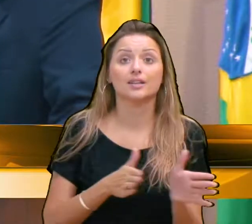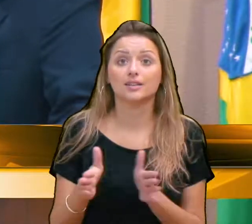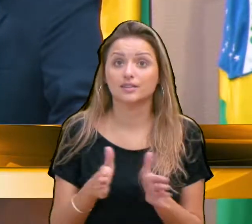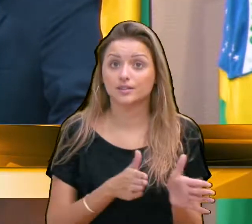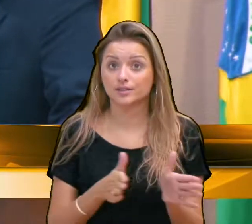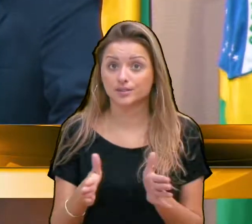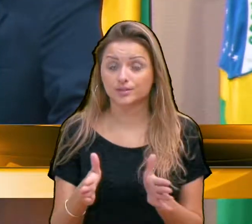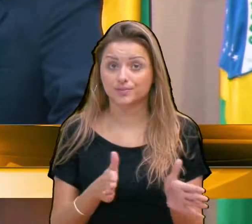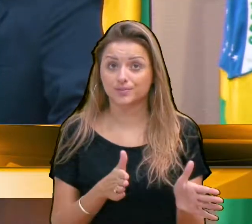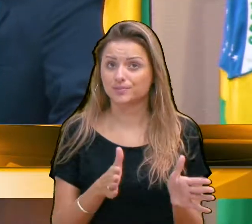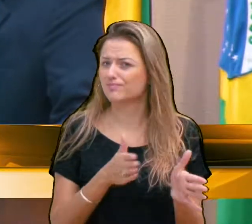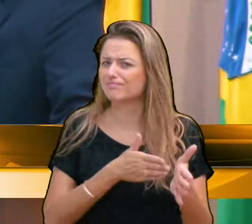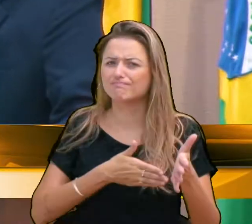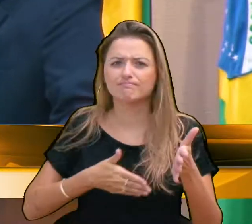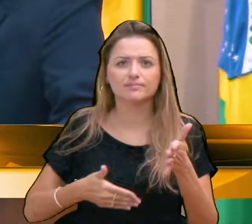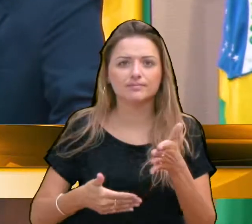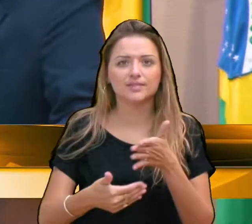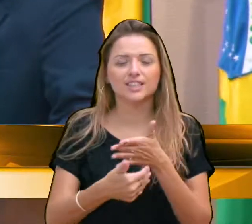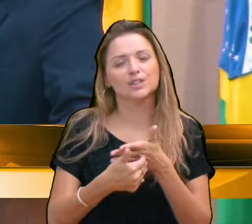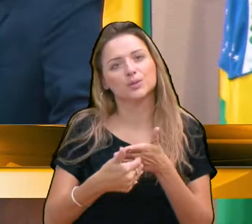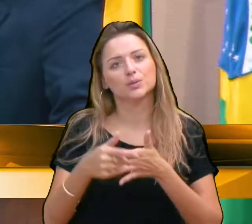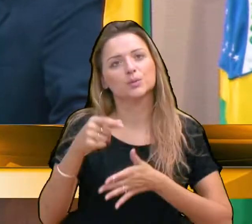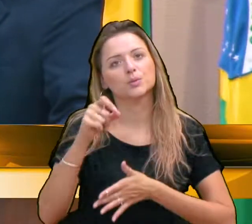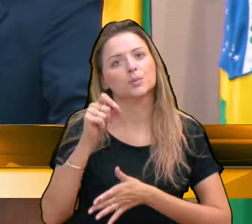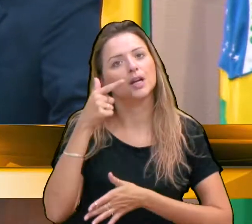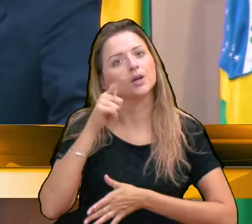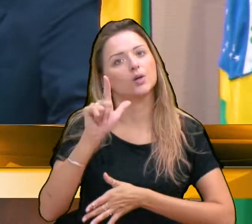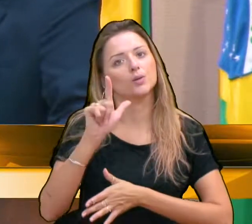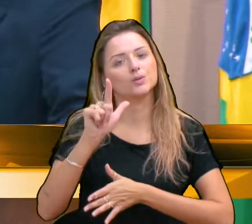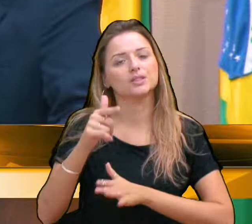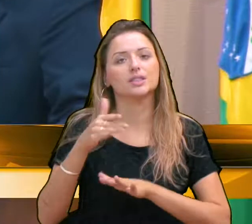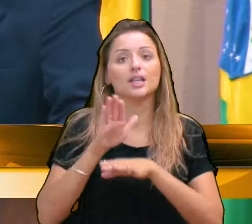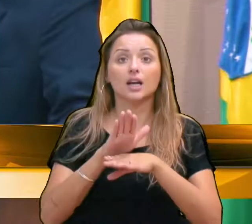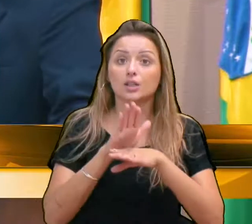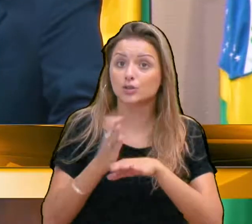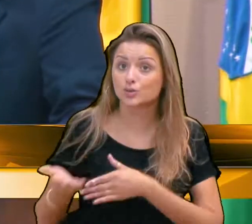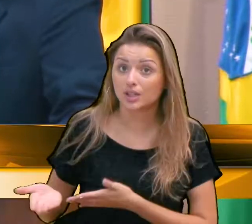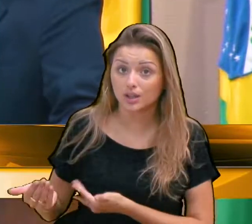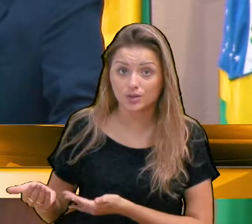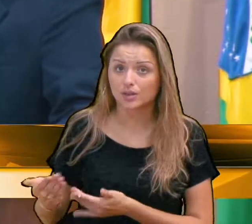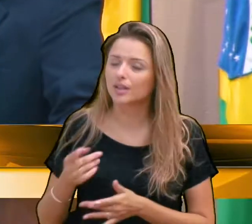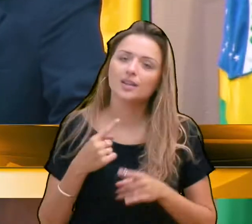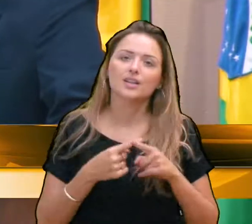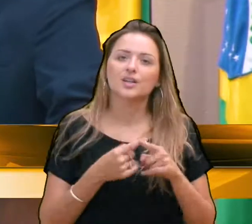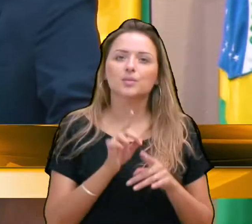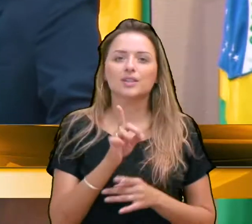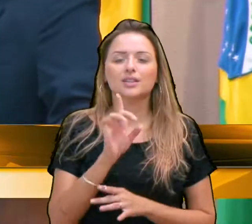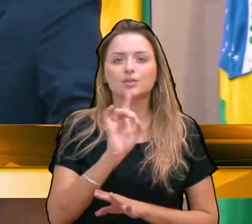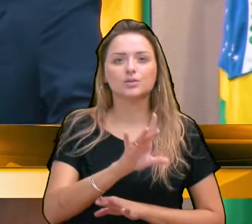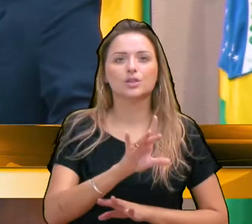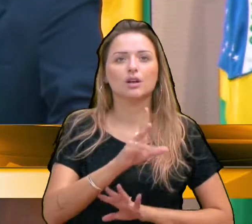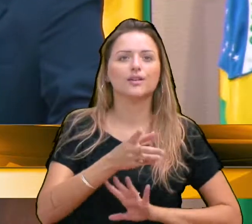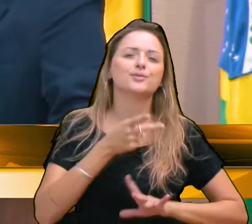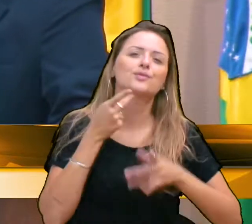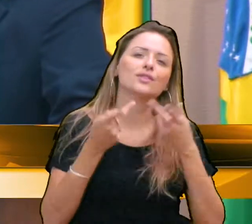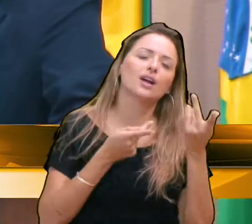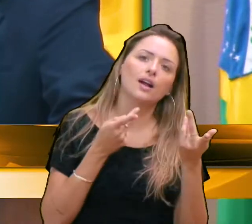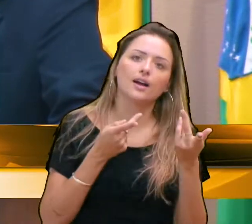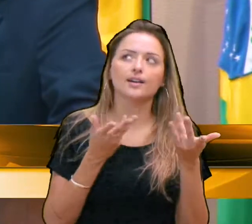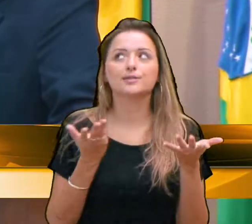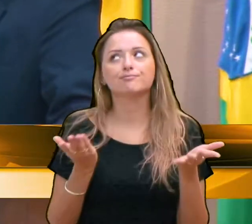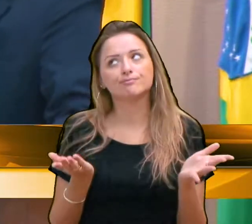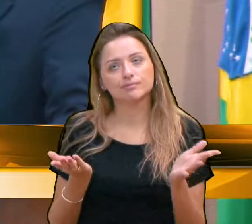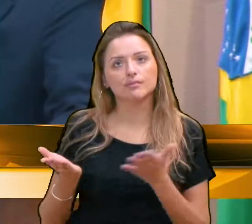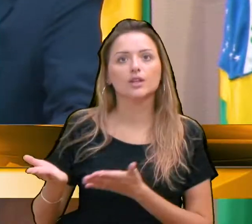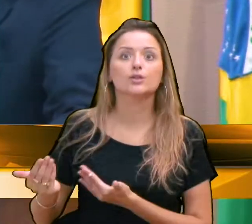acessibilidade, tudo que for possível para trabalhar com os nossos jovens. Porque não adianta a gente estar com aquele discurso e dizer, os jovens daqui